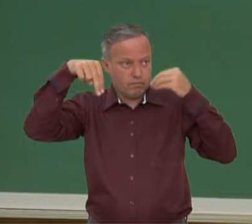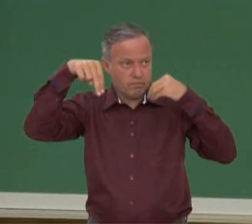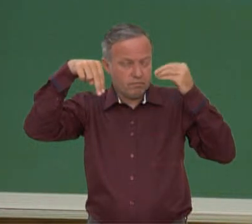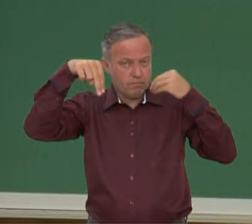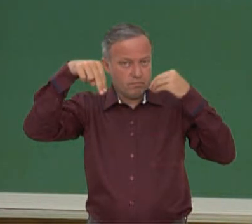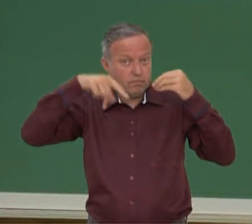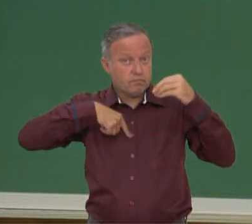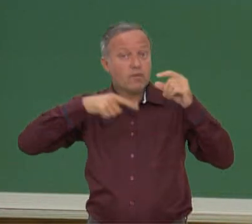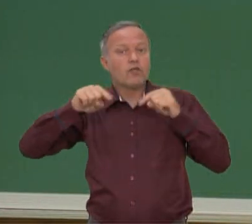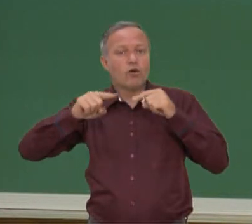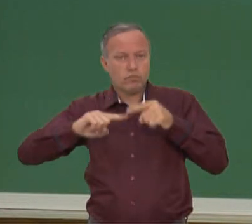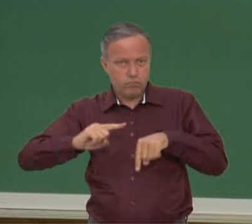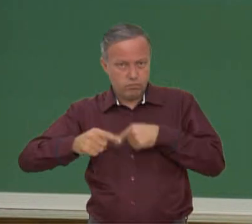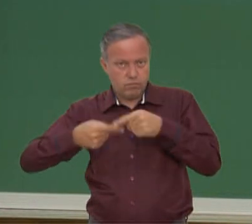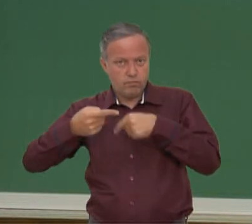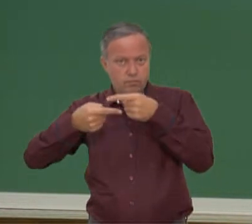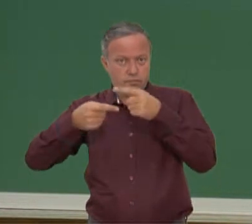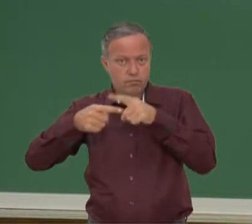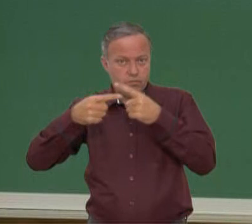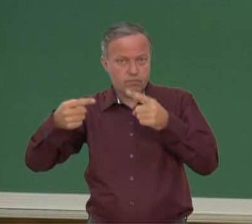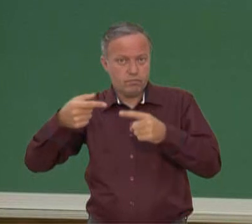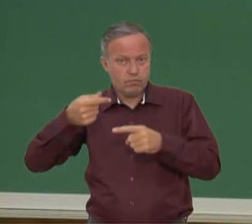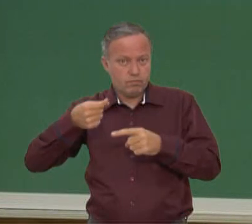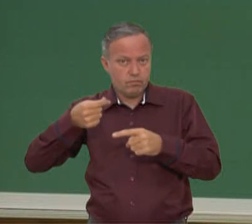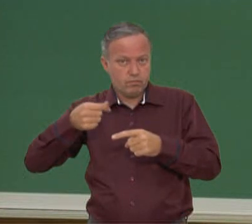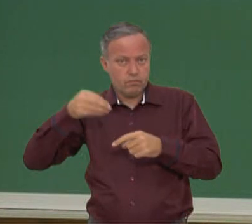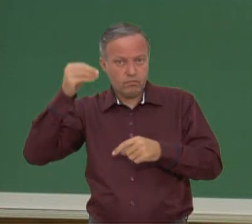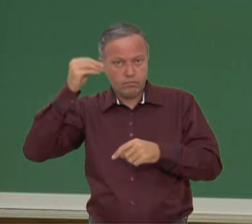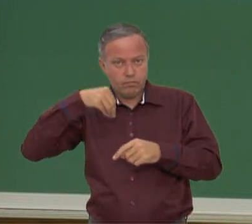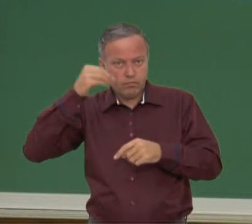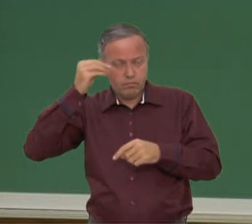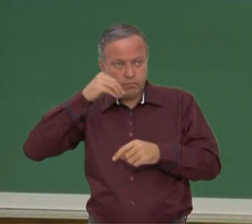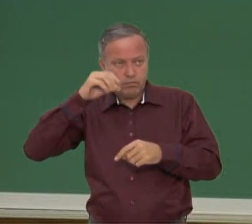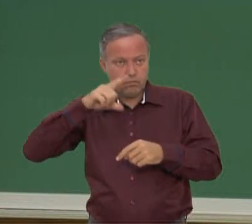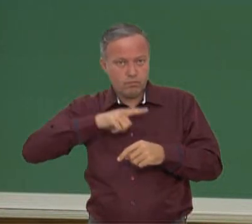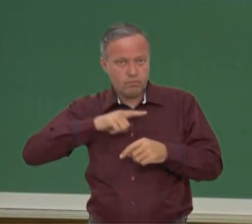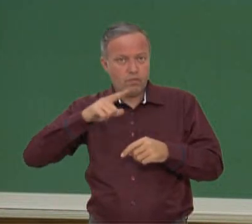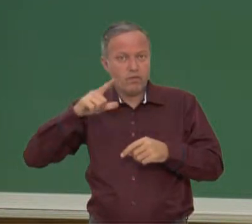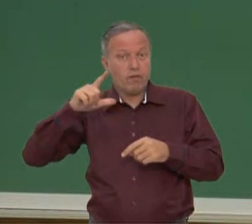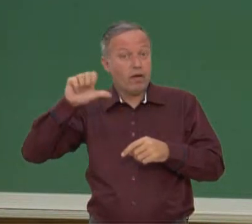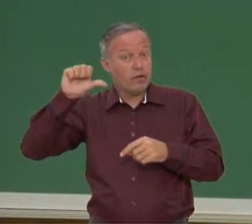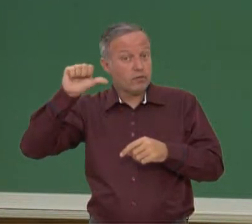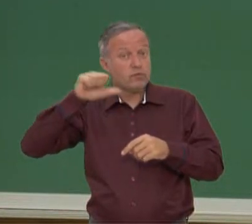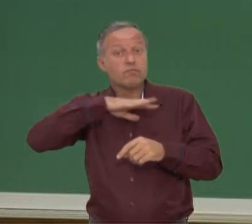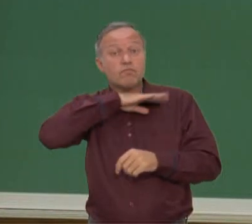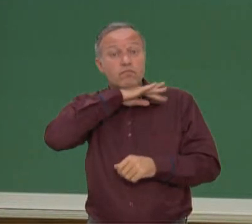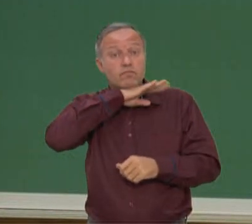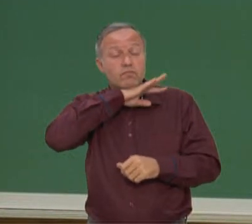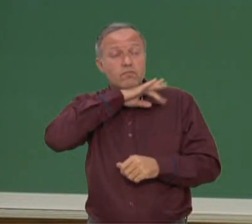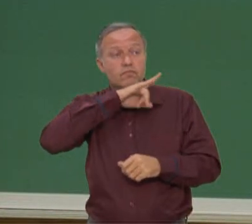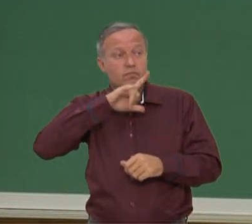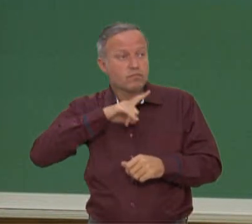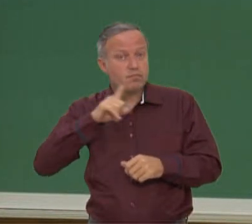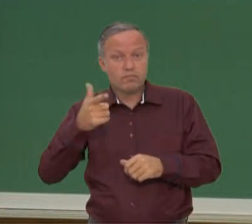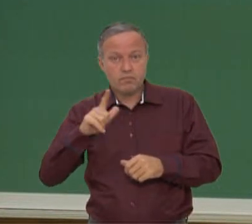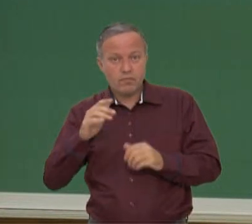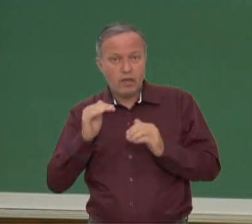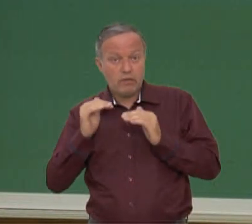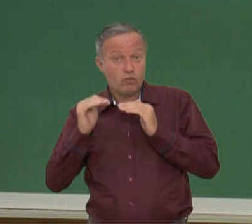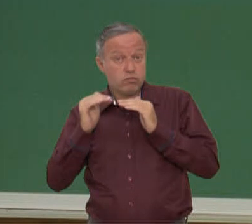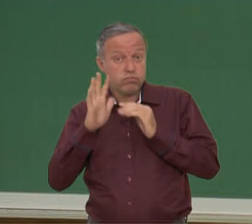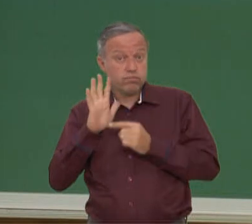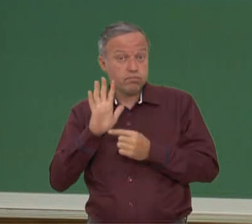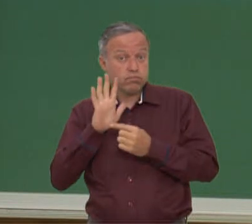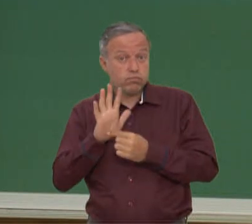considerados desenvolvidos, mas a economia está enfraquecida. Então ela tem essa desvantagem aí de não